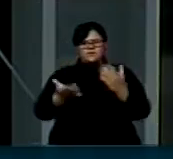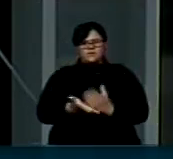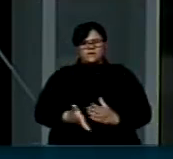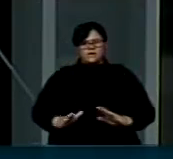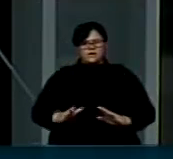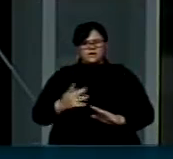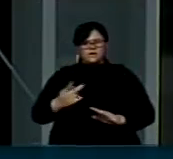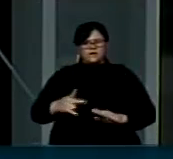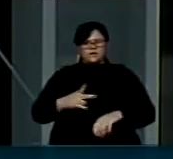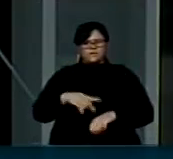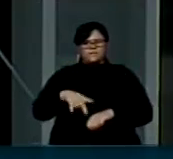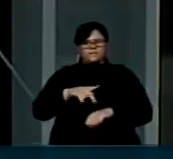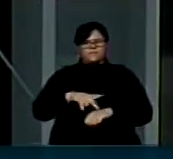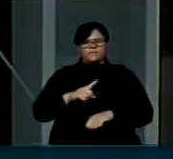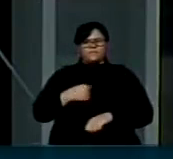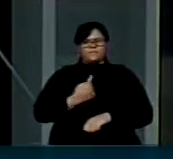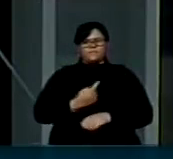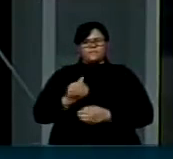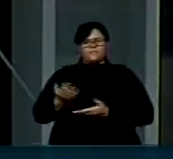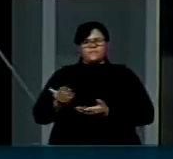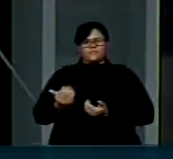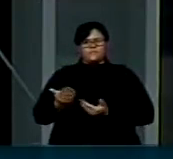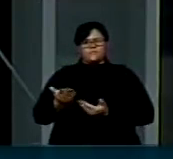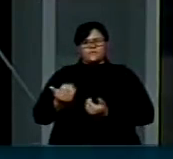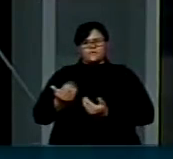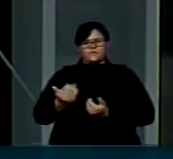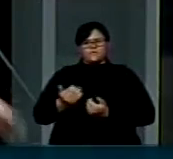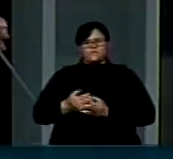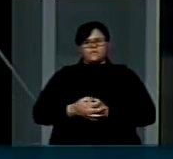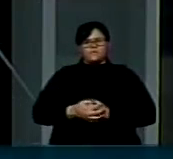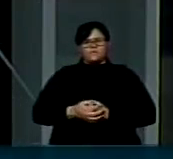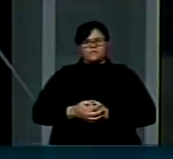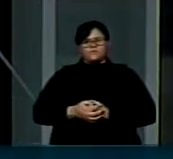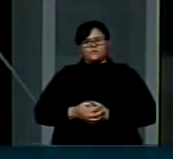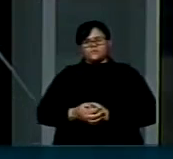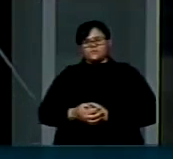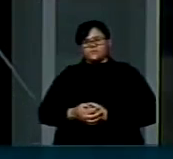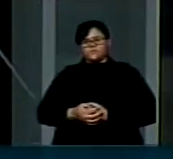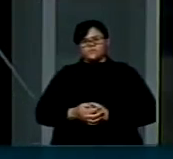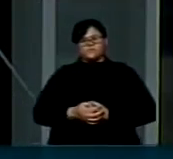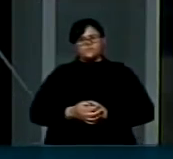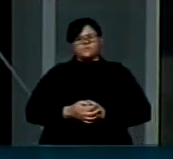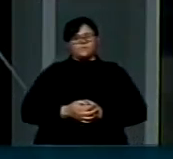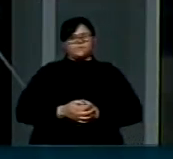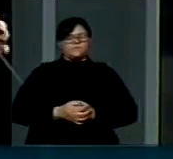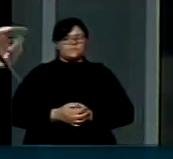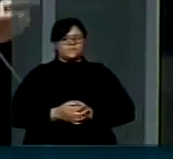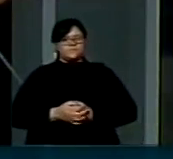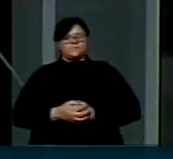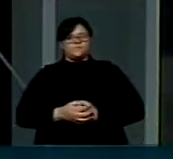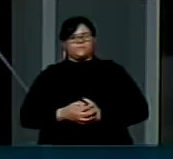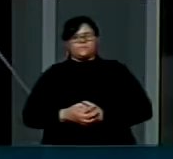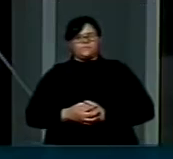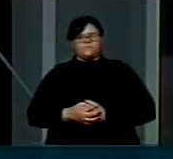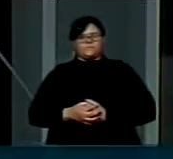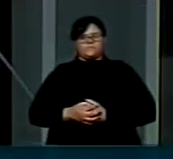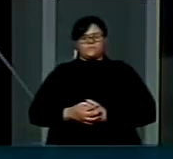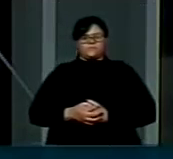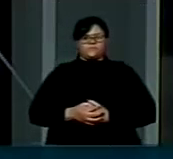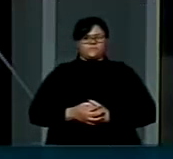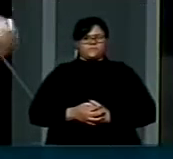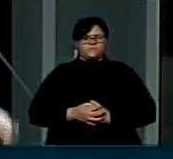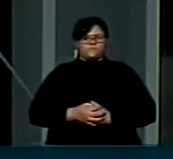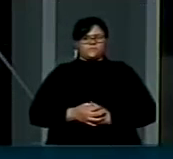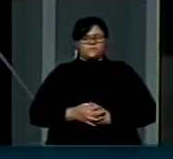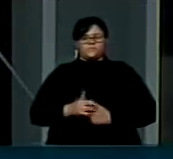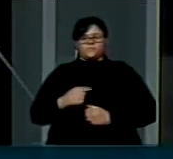e os nossos jovens saiam desta estatística, nós haveremos, senhor presidente, de levar a sério a nossa luta